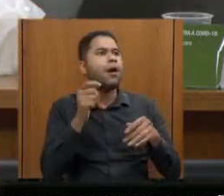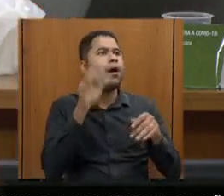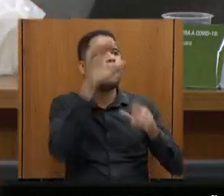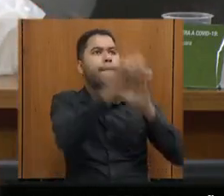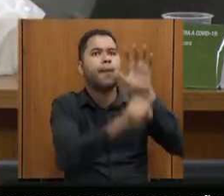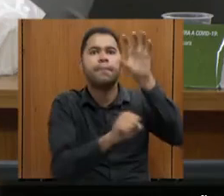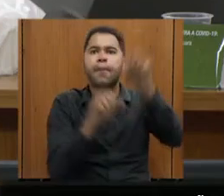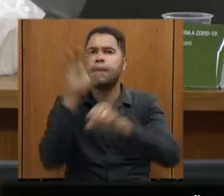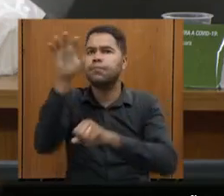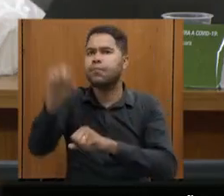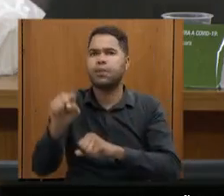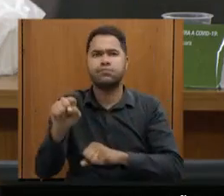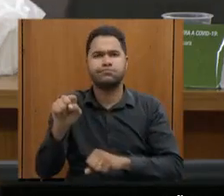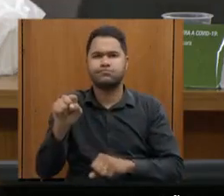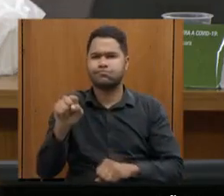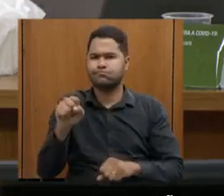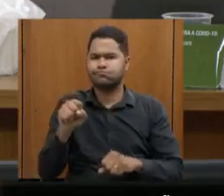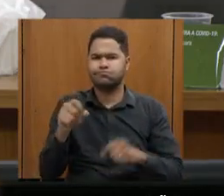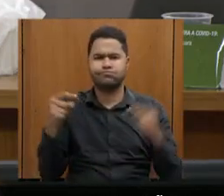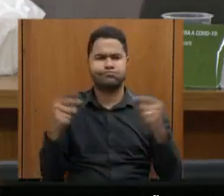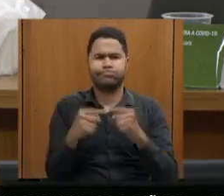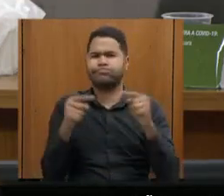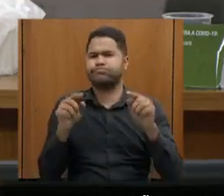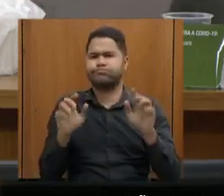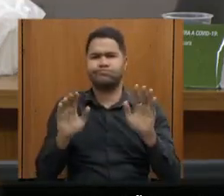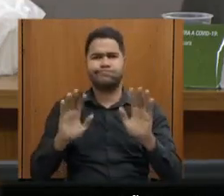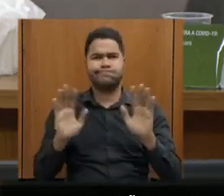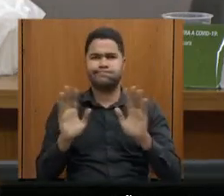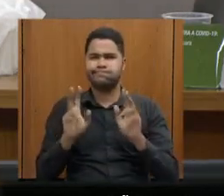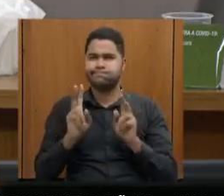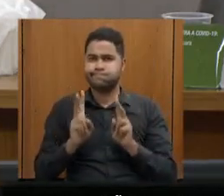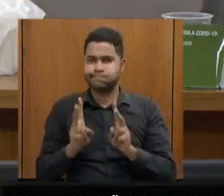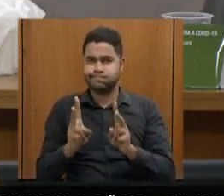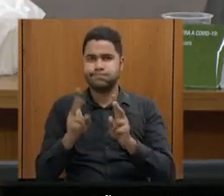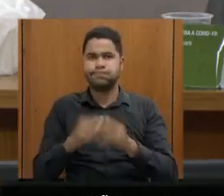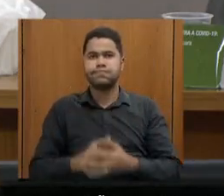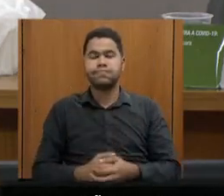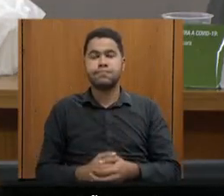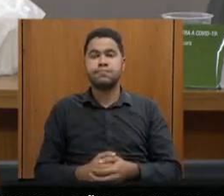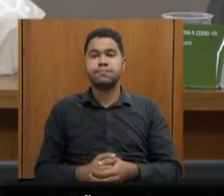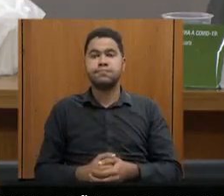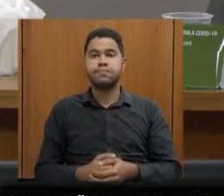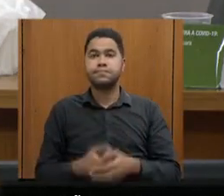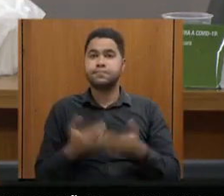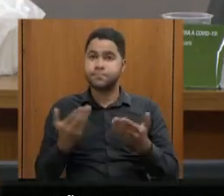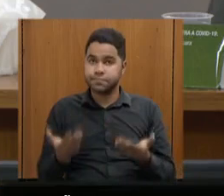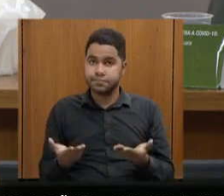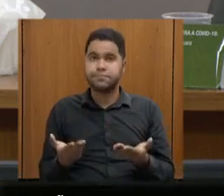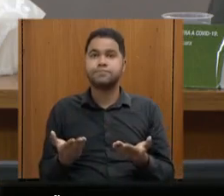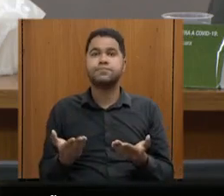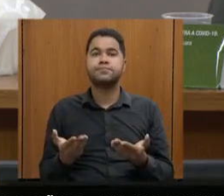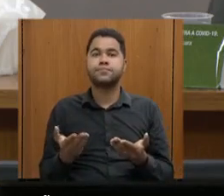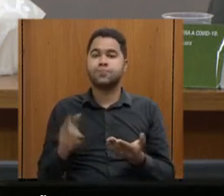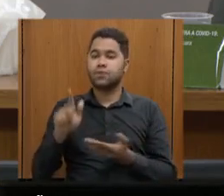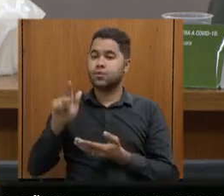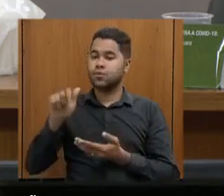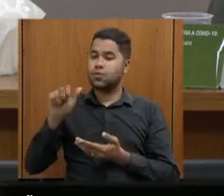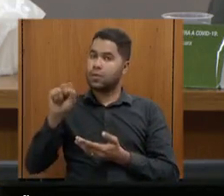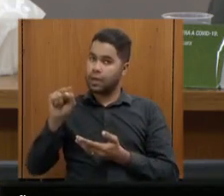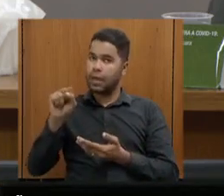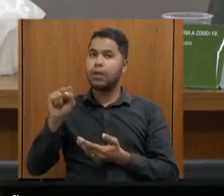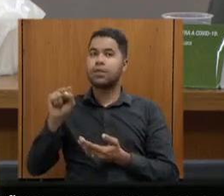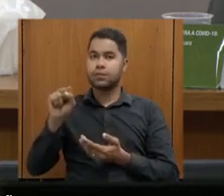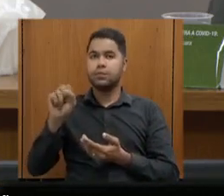borboletas porque não é a forma mais efetiva de mantê-las no seu jardim então O gás